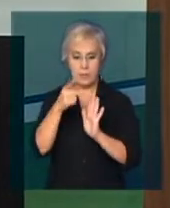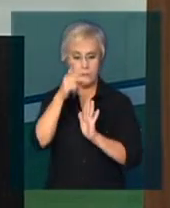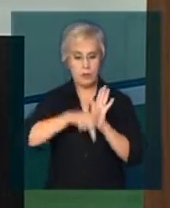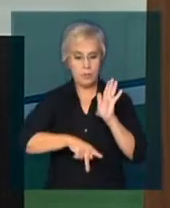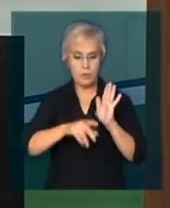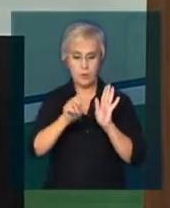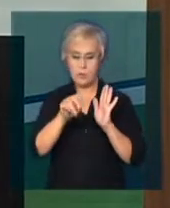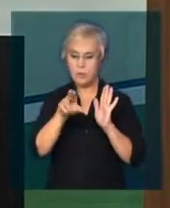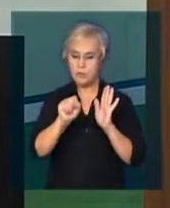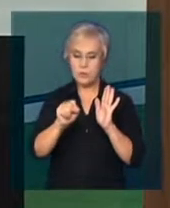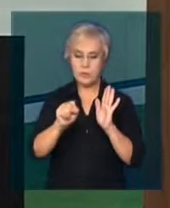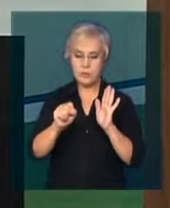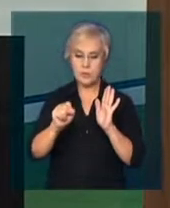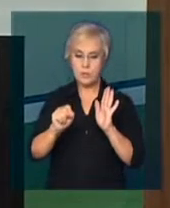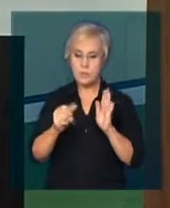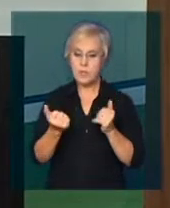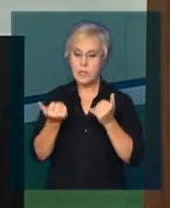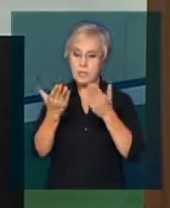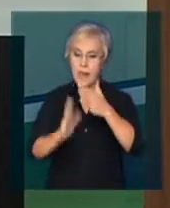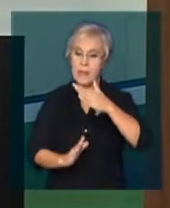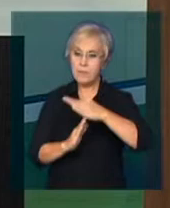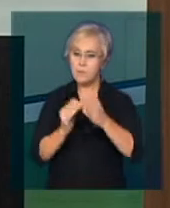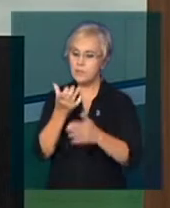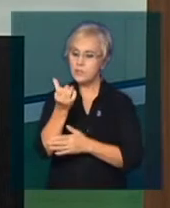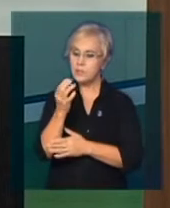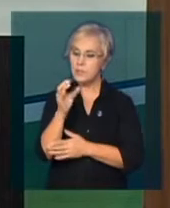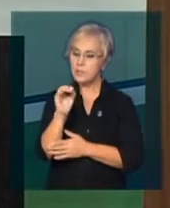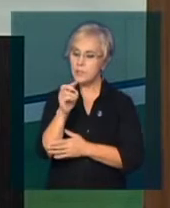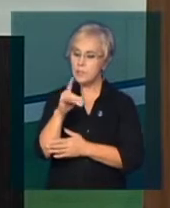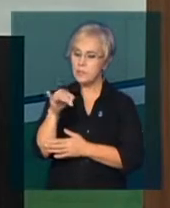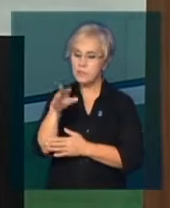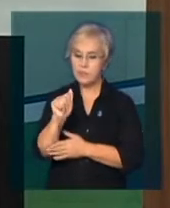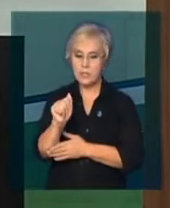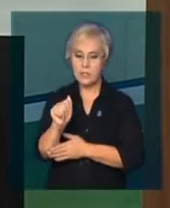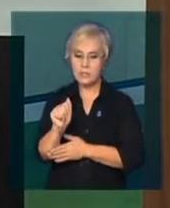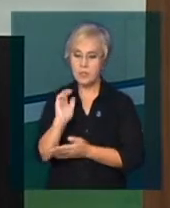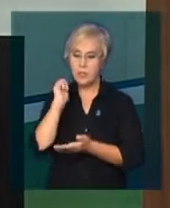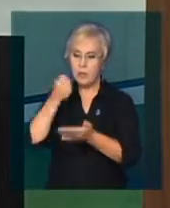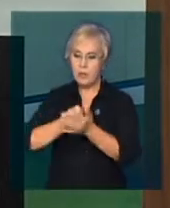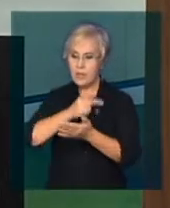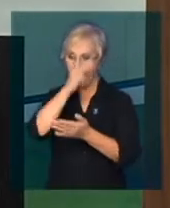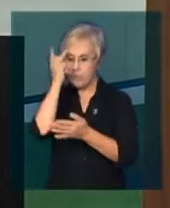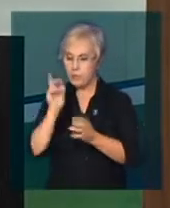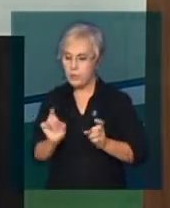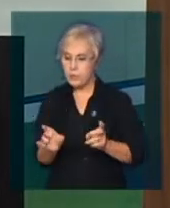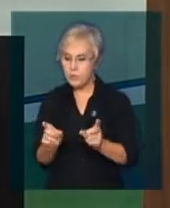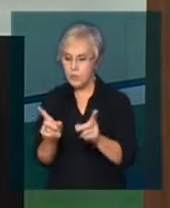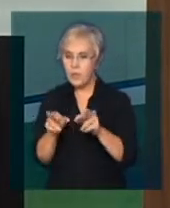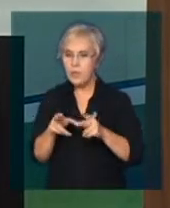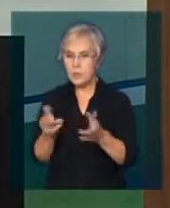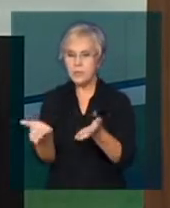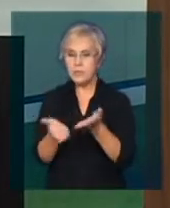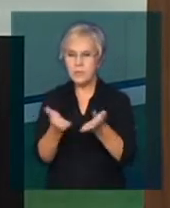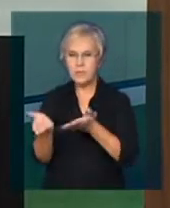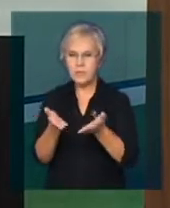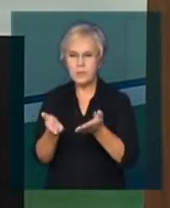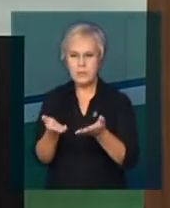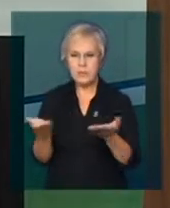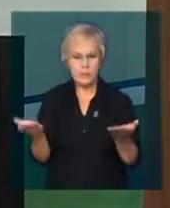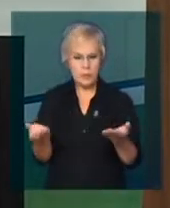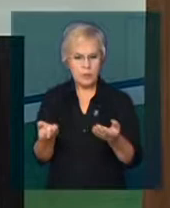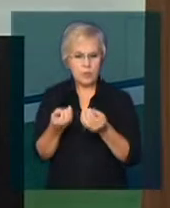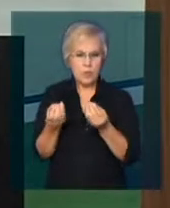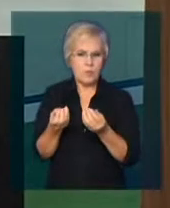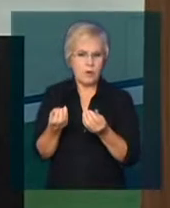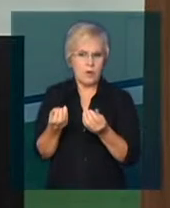que limita a 60 dias o pagamento da despesa do SUS para quem precisa fazer tratamento de câncer, como se o câncer terminasse com 60